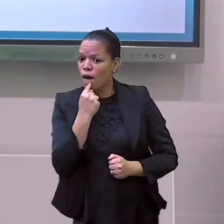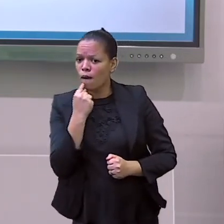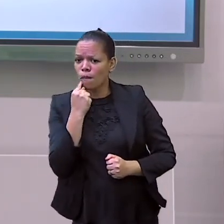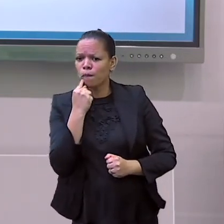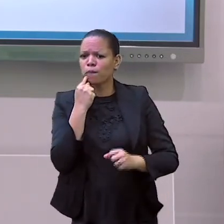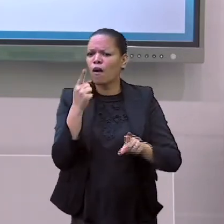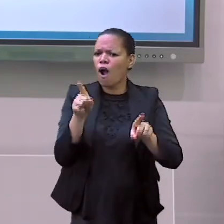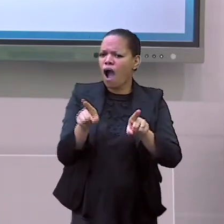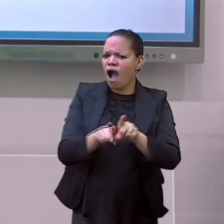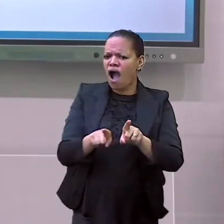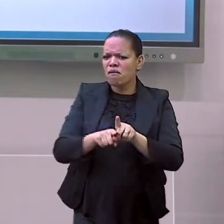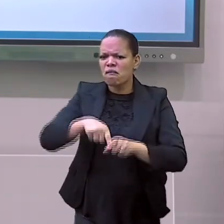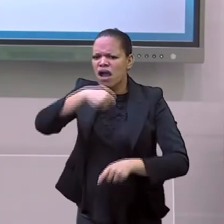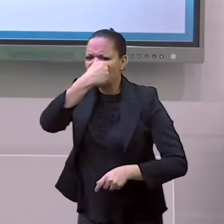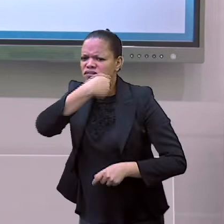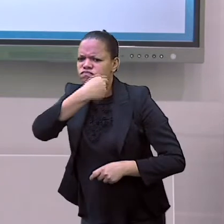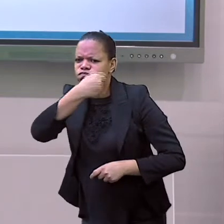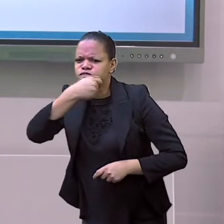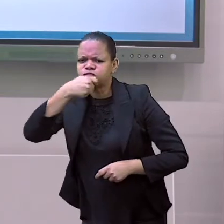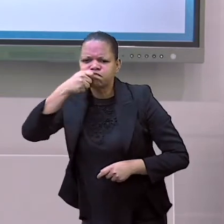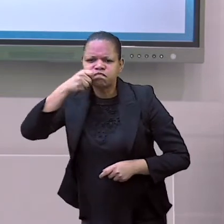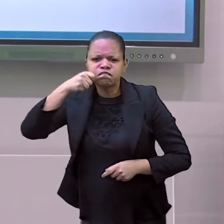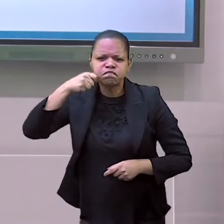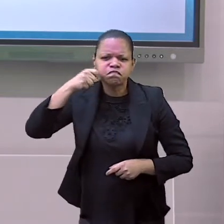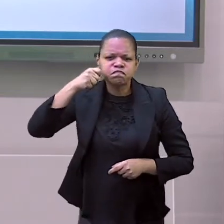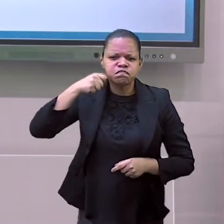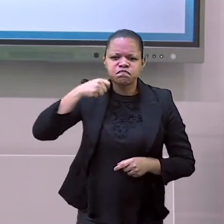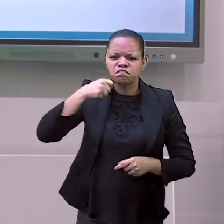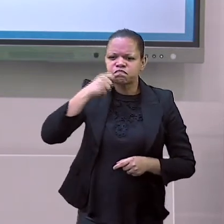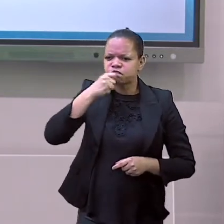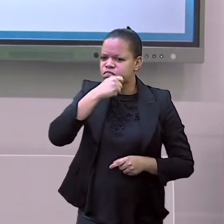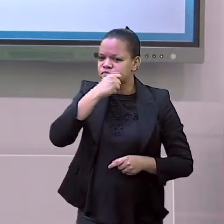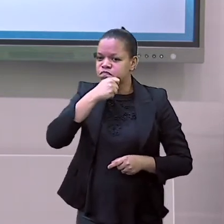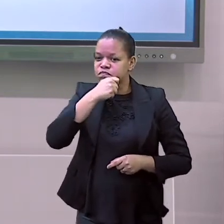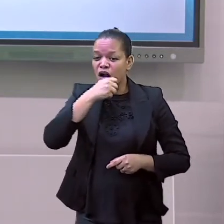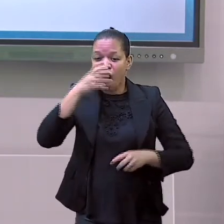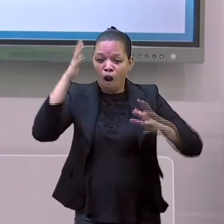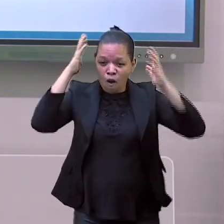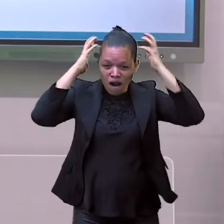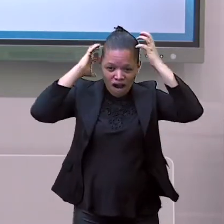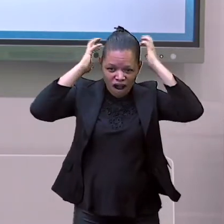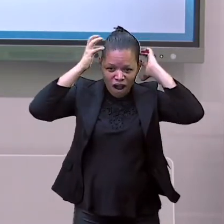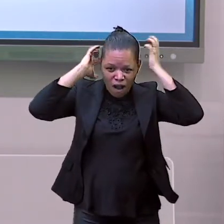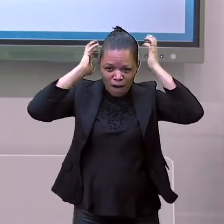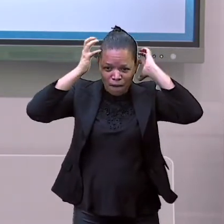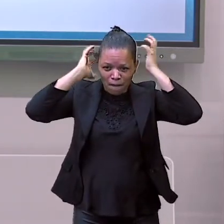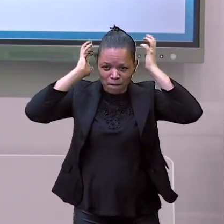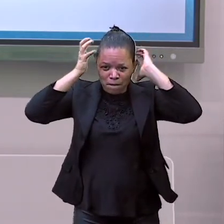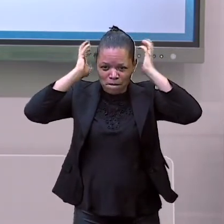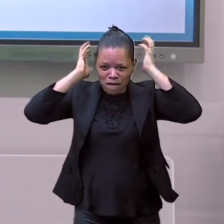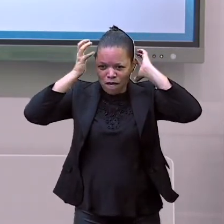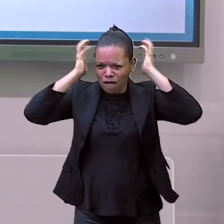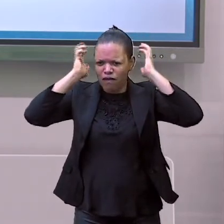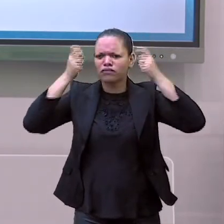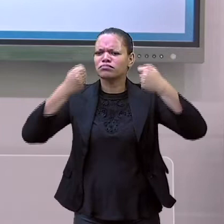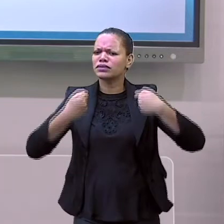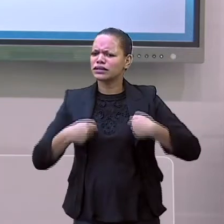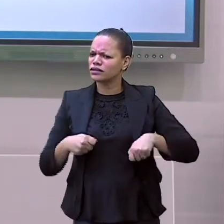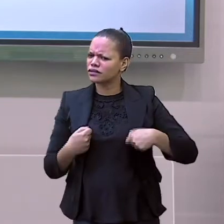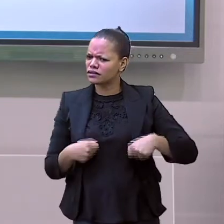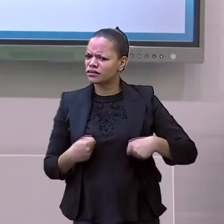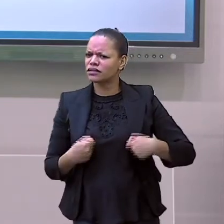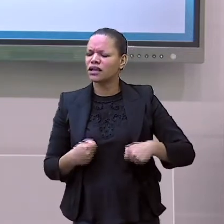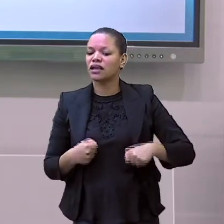coisa, escovar os dentes, tomar o banho, né? Lavar o cabelo no mínimo aí 2 ou 3 vezes por